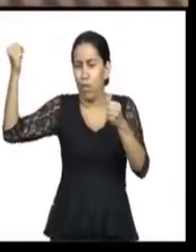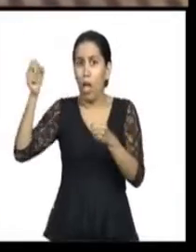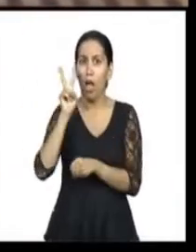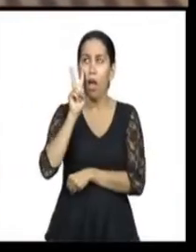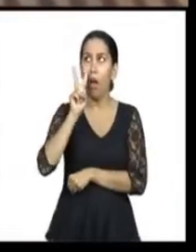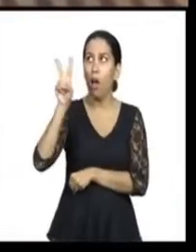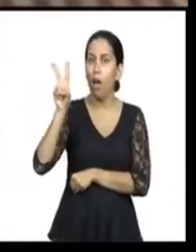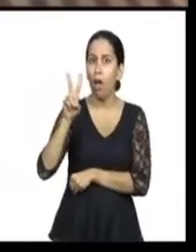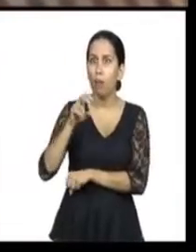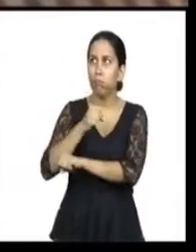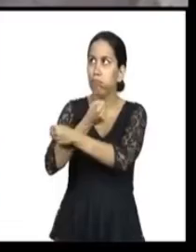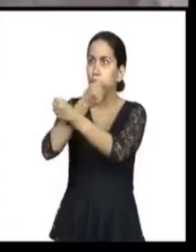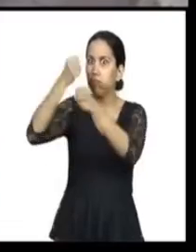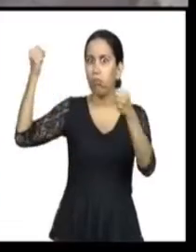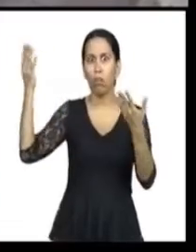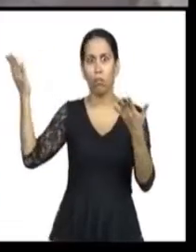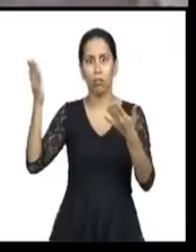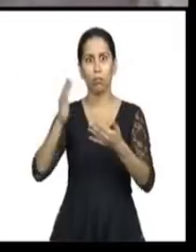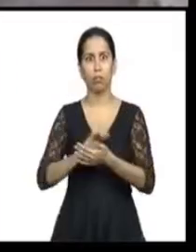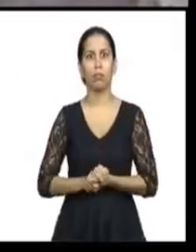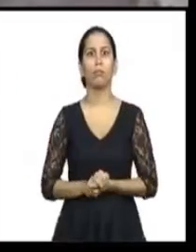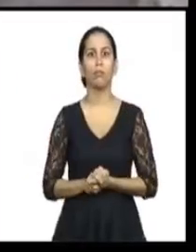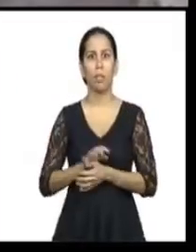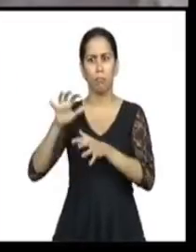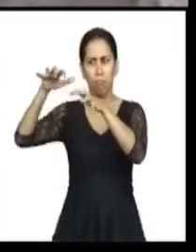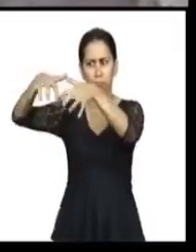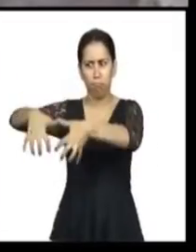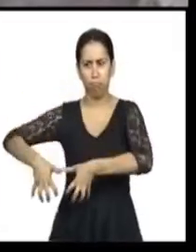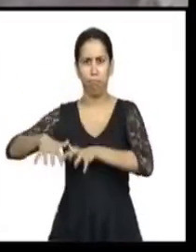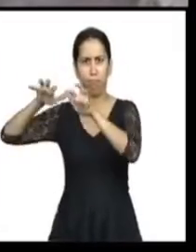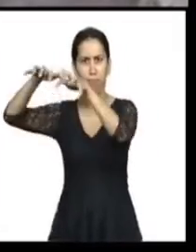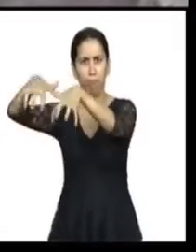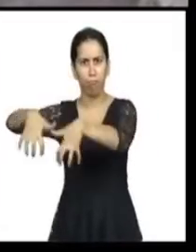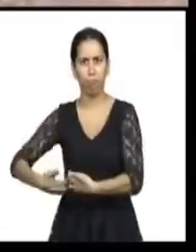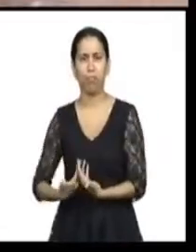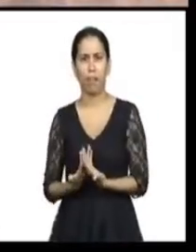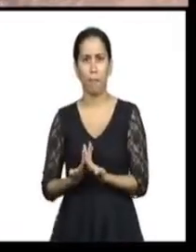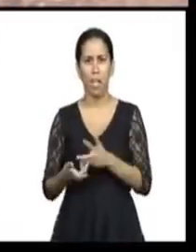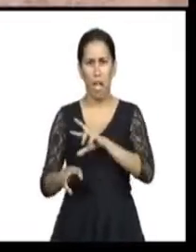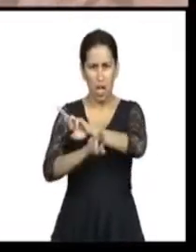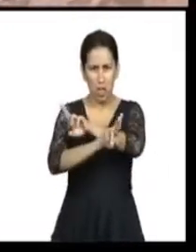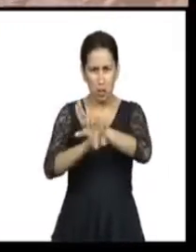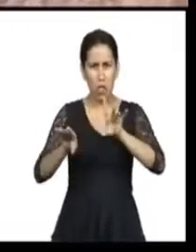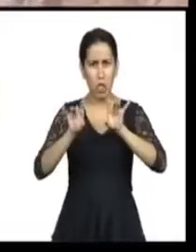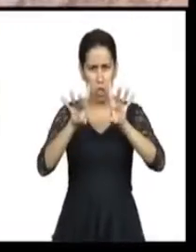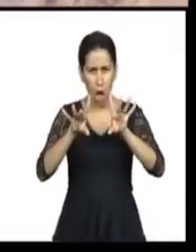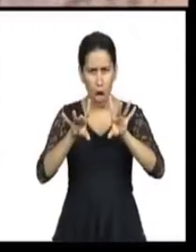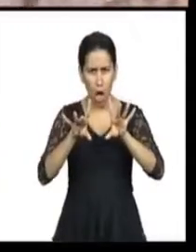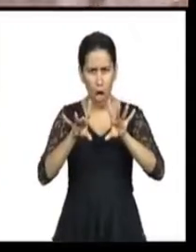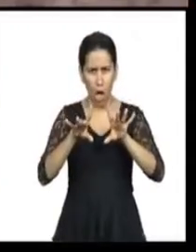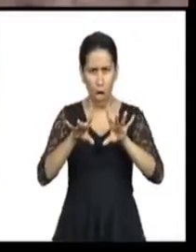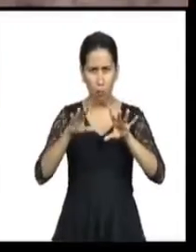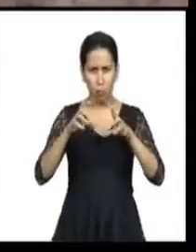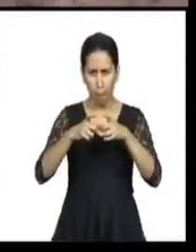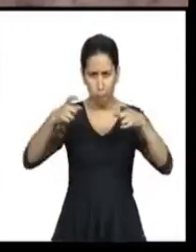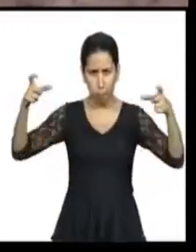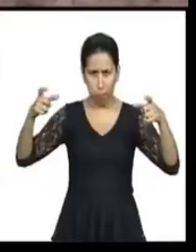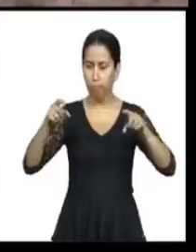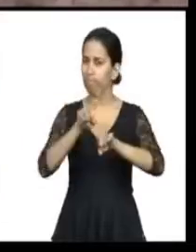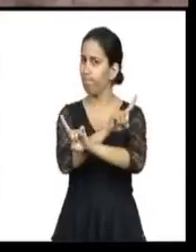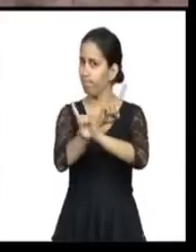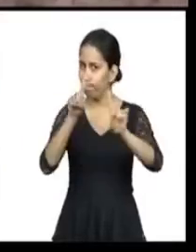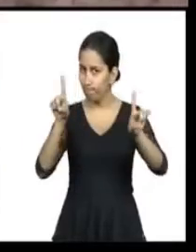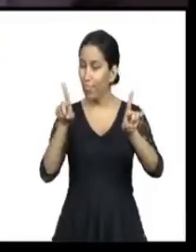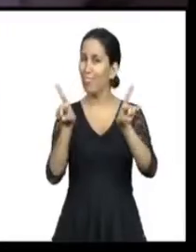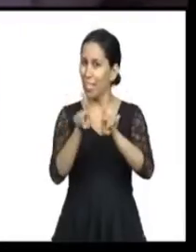tamanho dessa escavadeira. Mas a diferença não é só na dimensão. Os equipamentos fazem parte da produção de uma